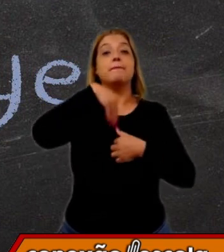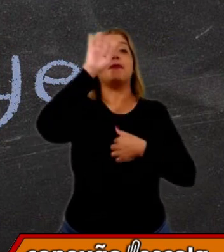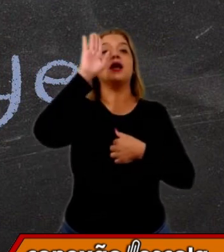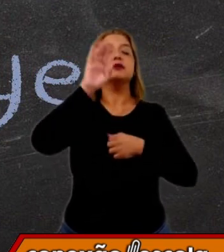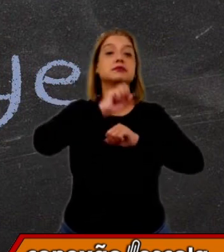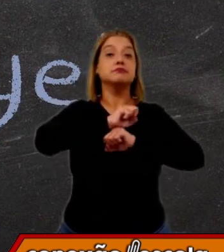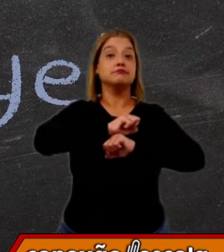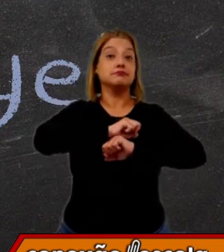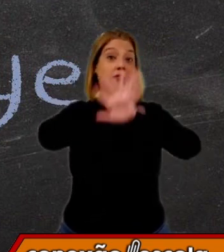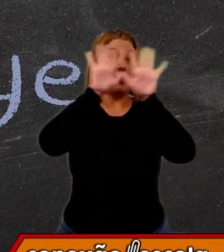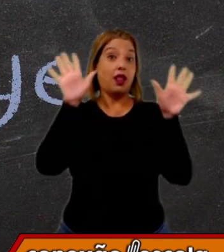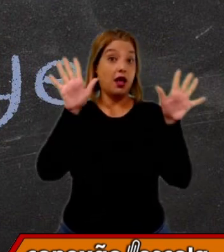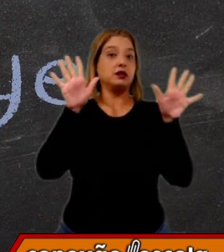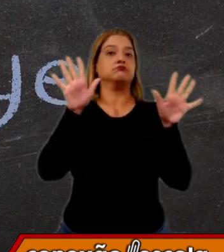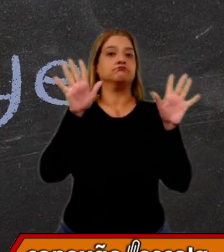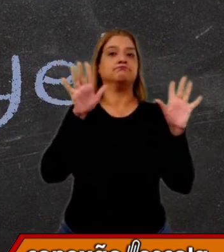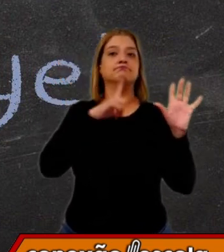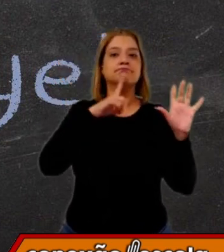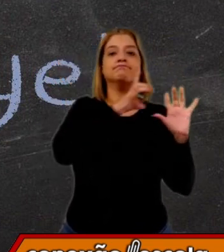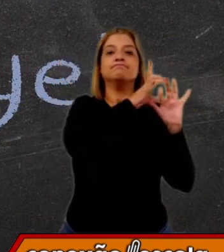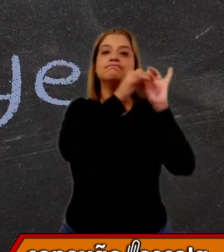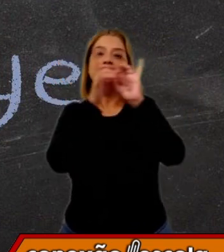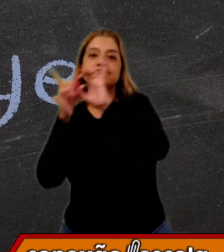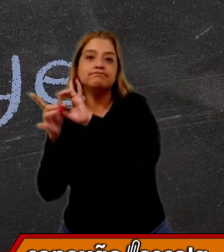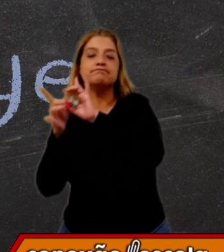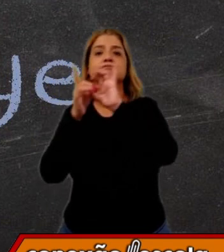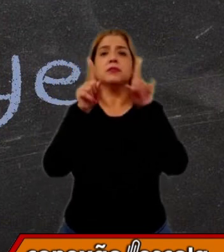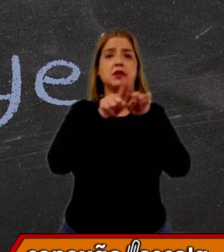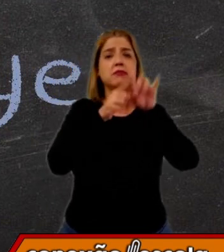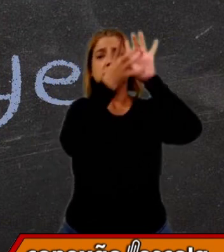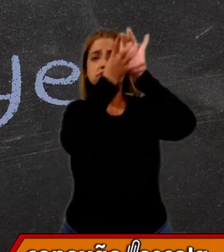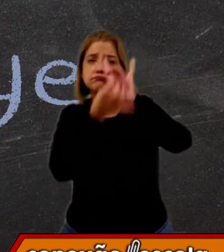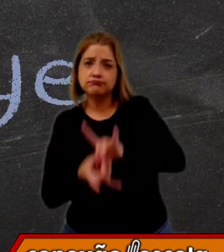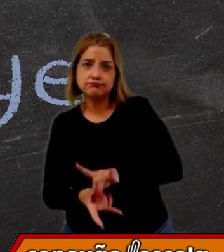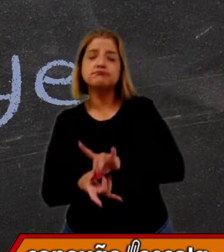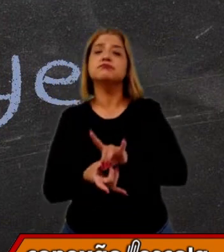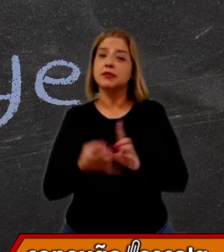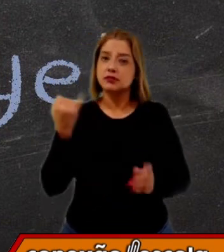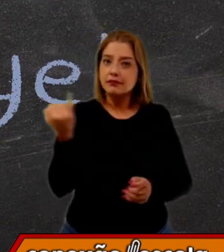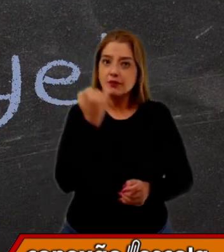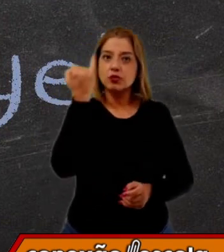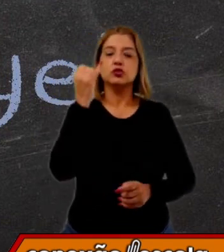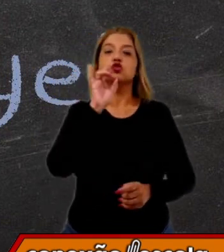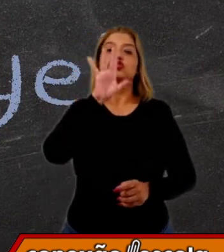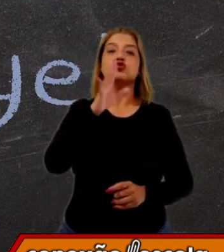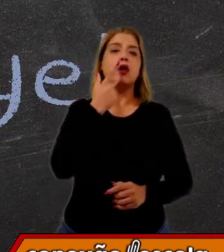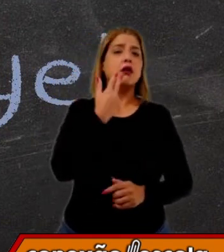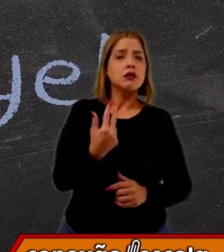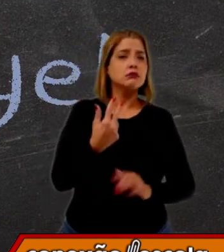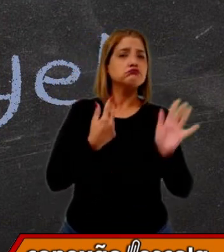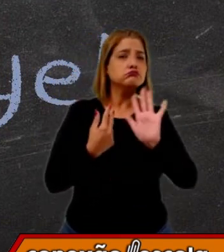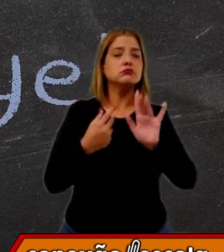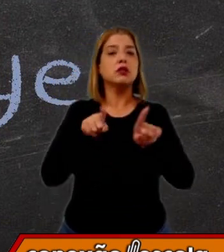sua fala a sua frase mais coisa mais coerente certo é muito importante não só na língua